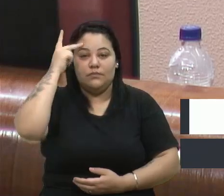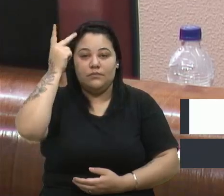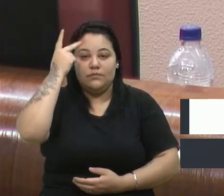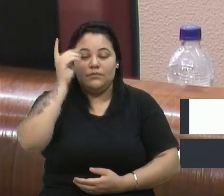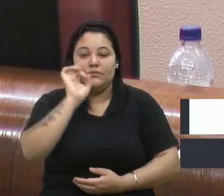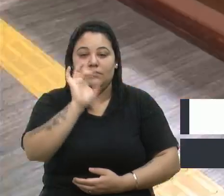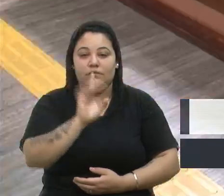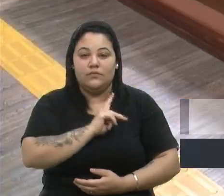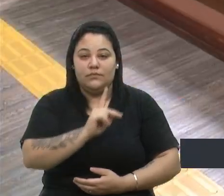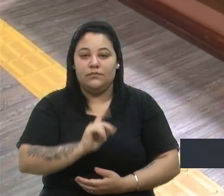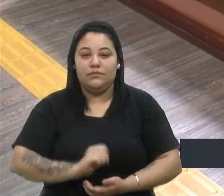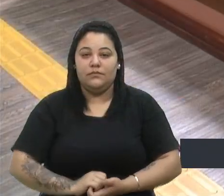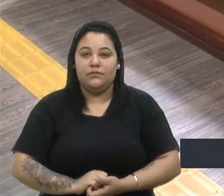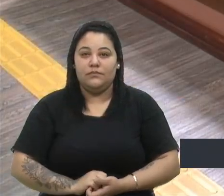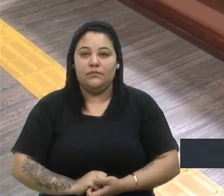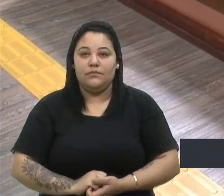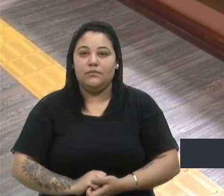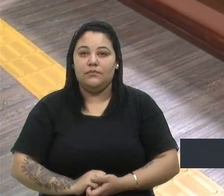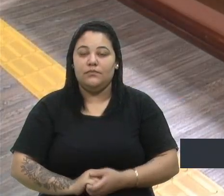Era isso, senhor presidente.